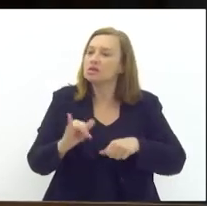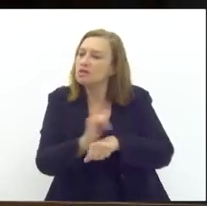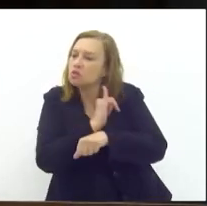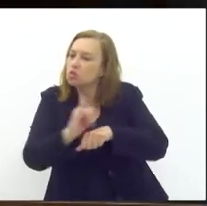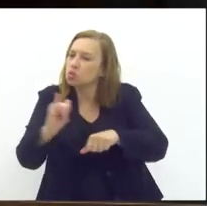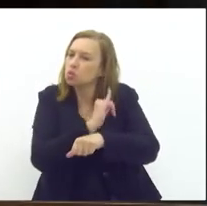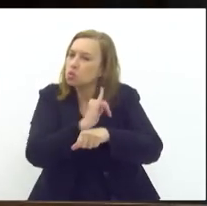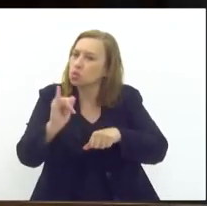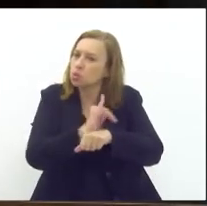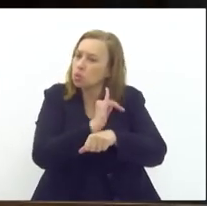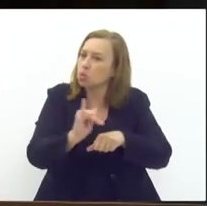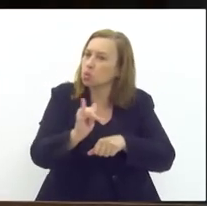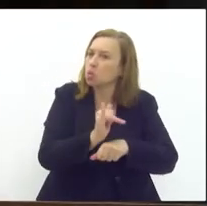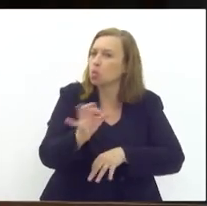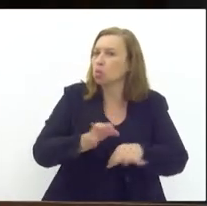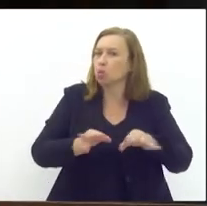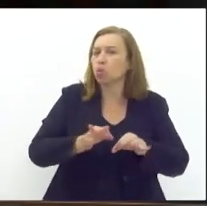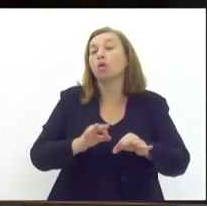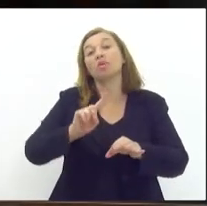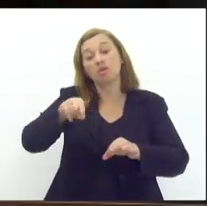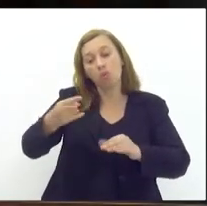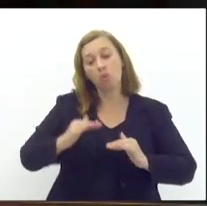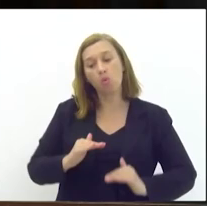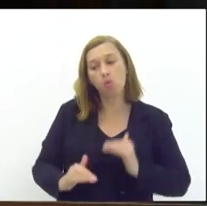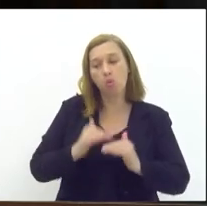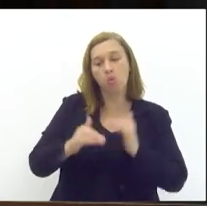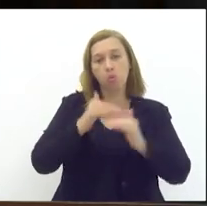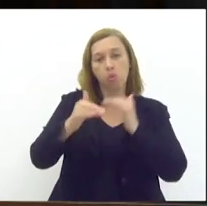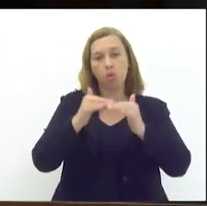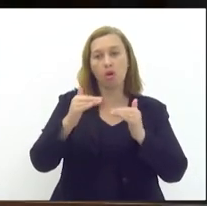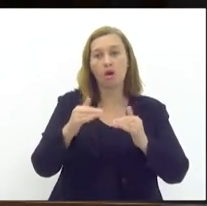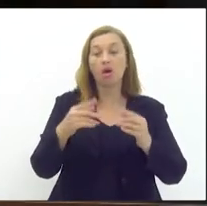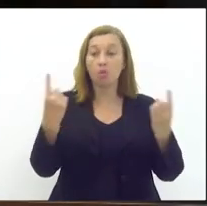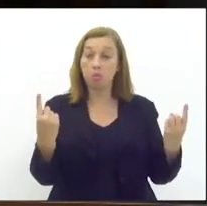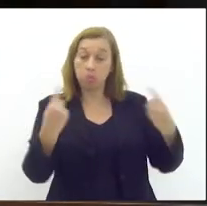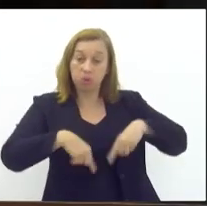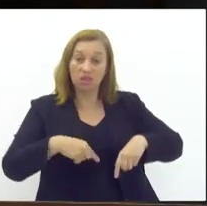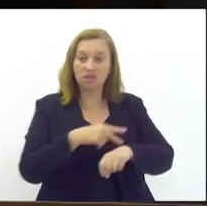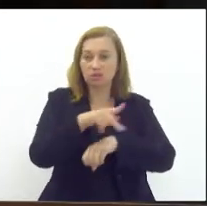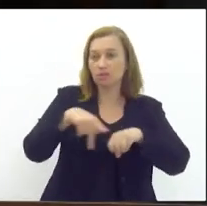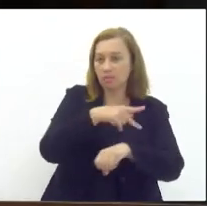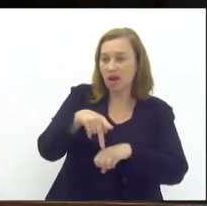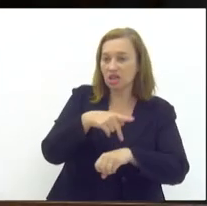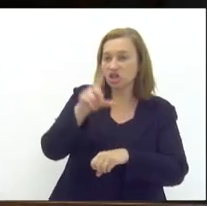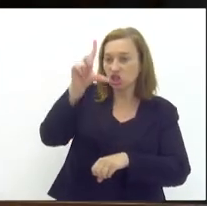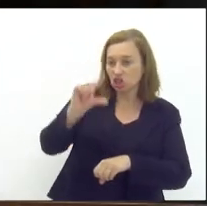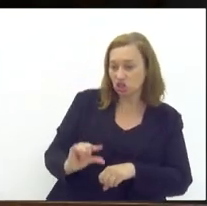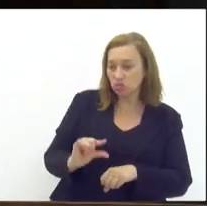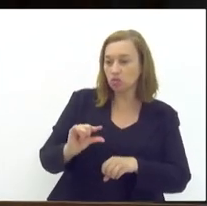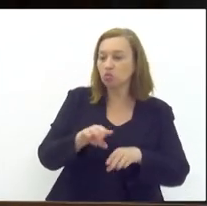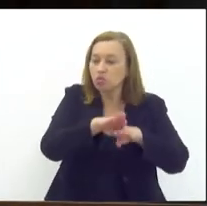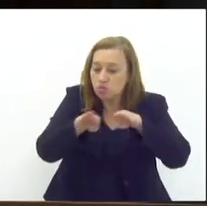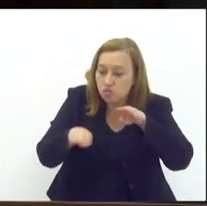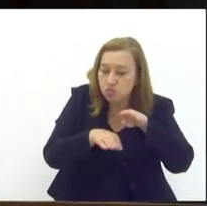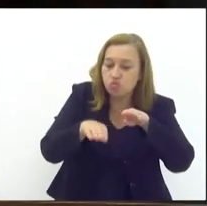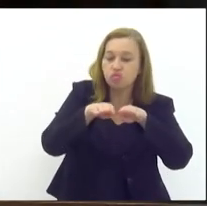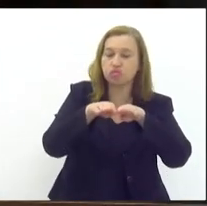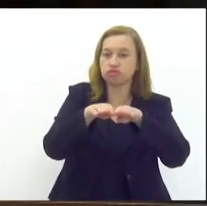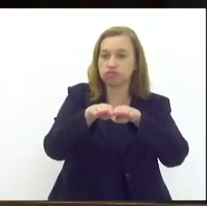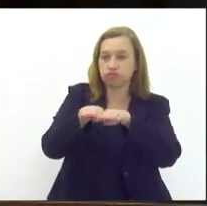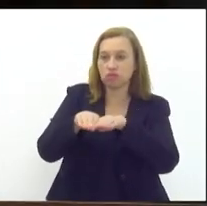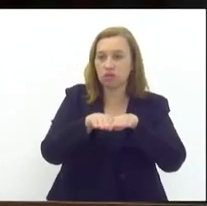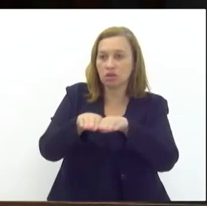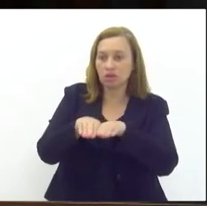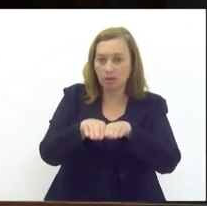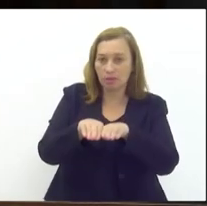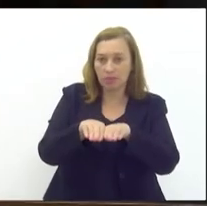mais do que essa simplificar a gente precisa avançar a gente precisa tornar o nosso país competitivo diminuir Nossa desigualdade e garantir o nosso